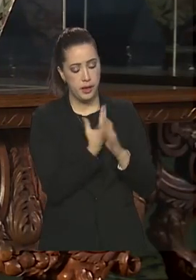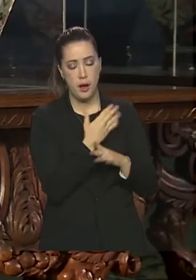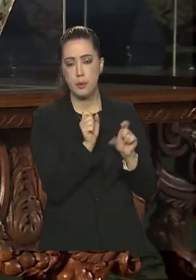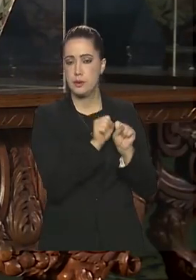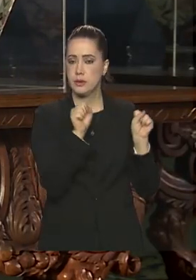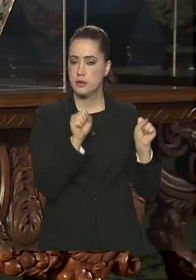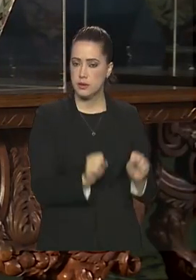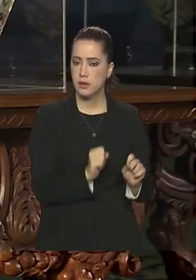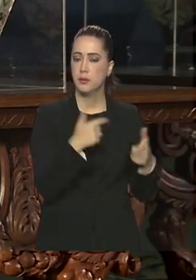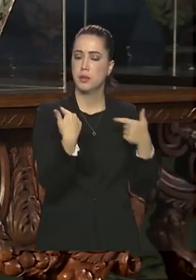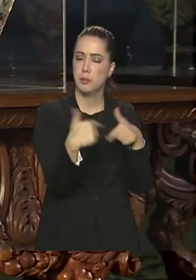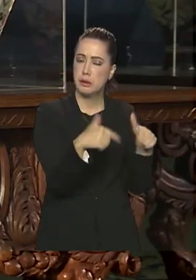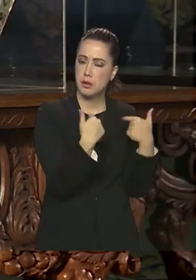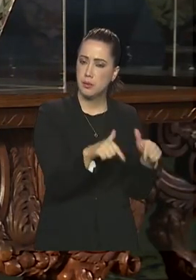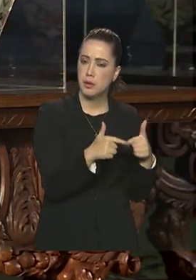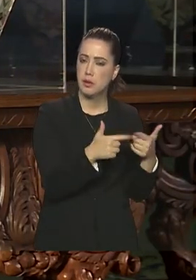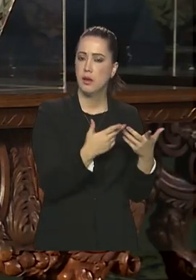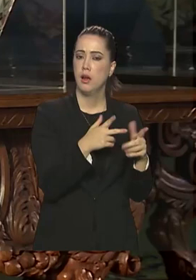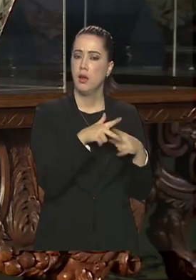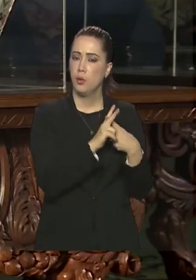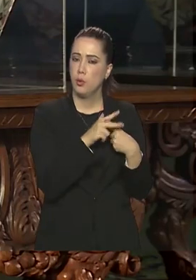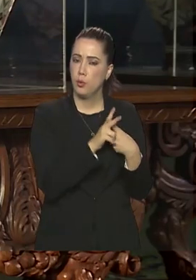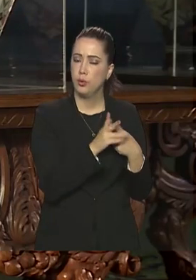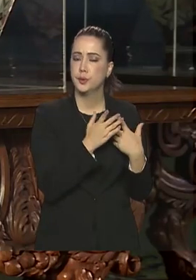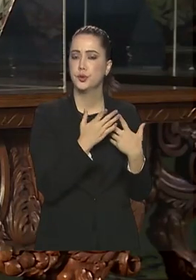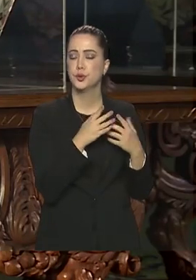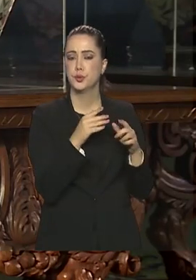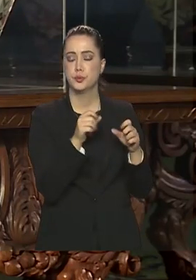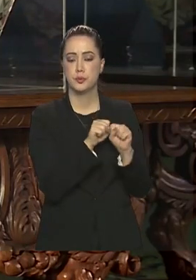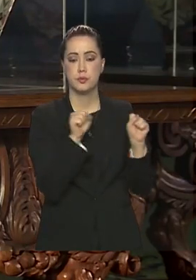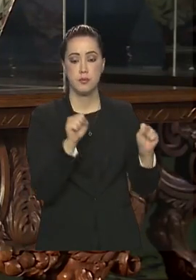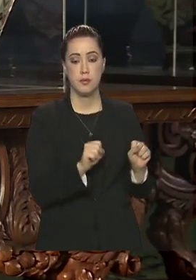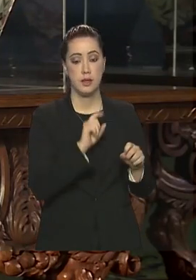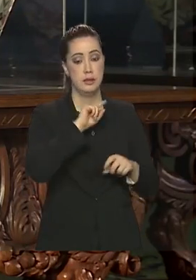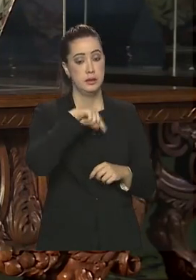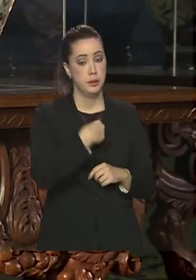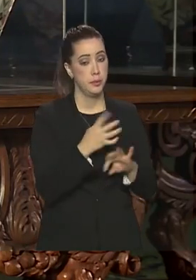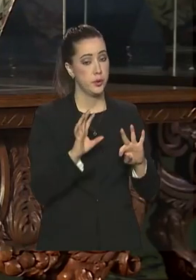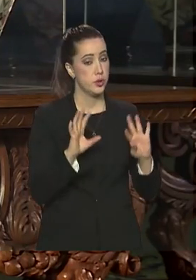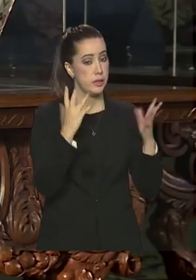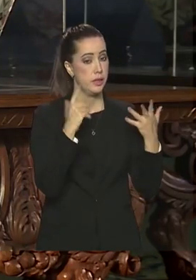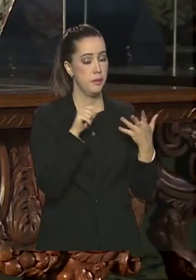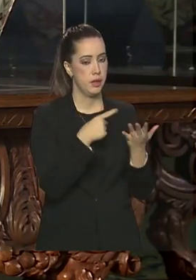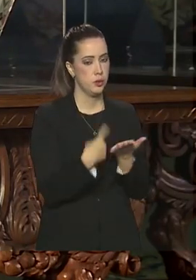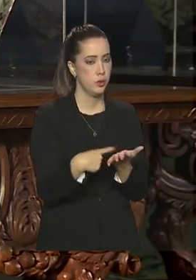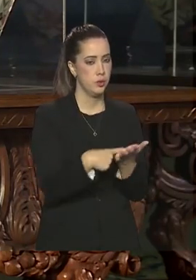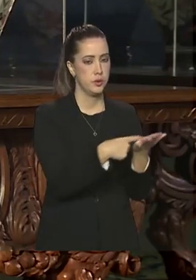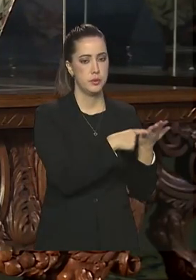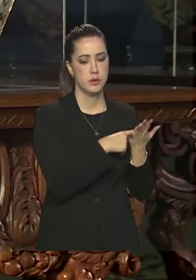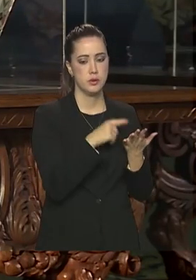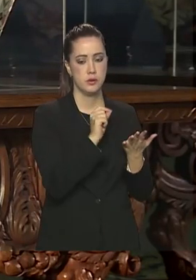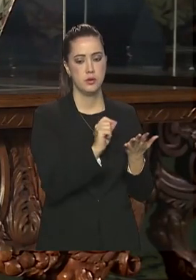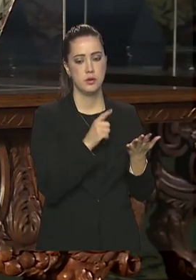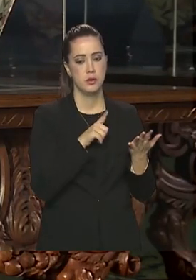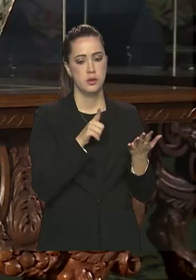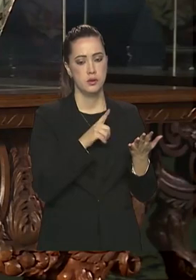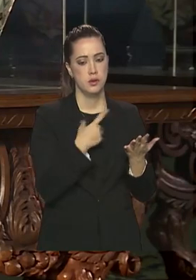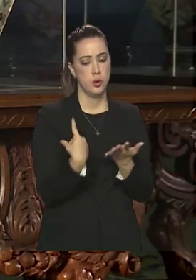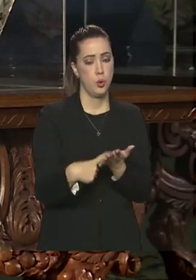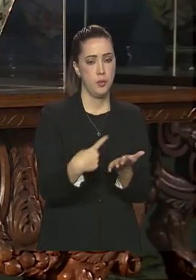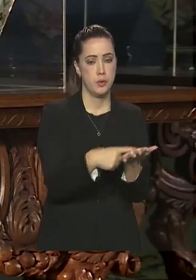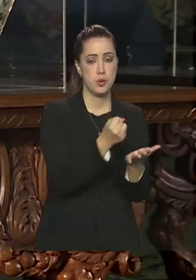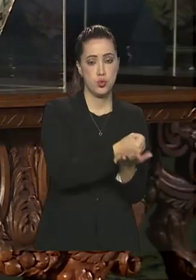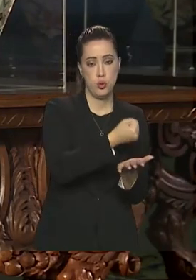por fazerem a operação e manutenção. Aí, depois de celebrado esse termo de compromisso, aí são firmados